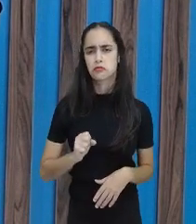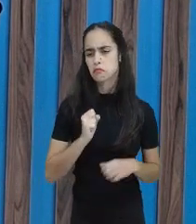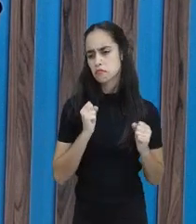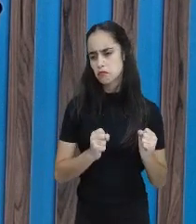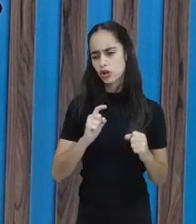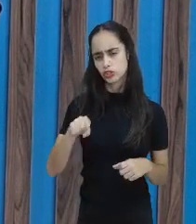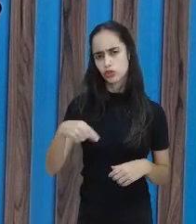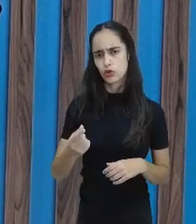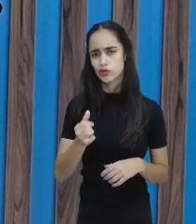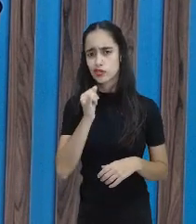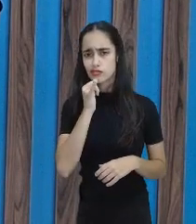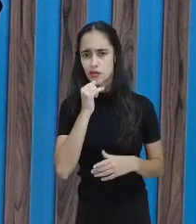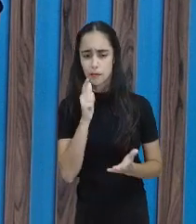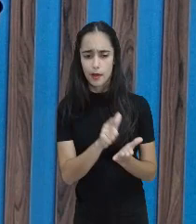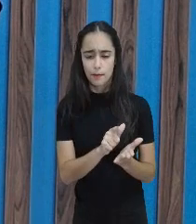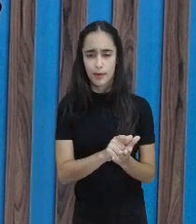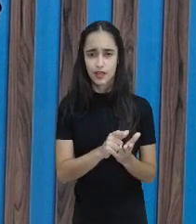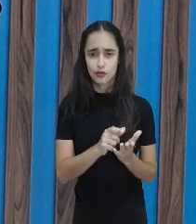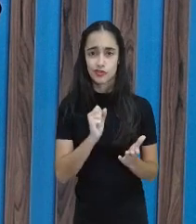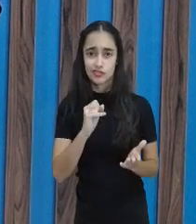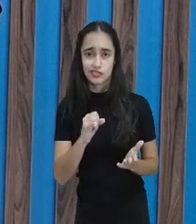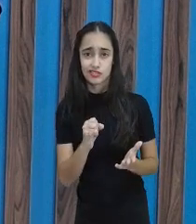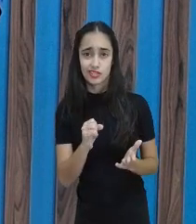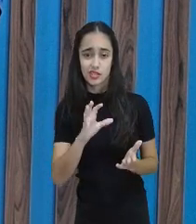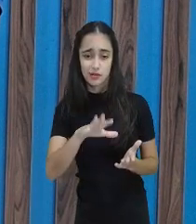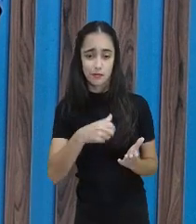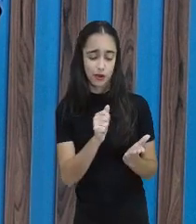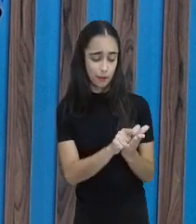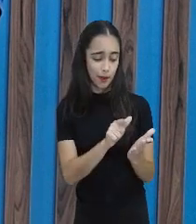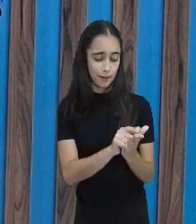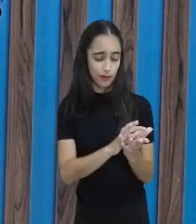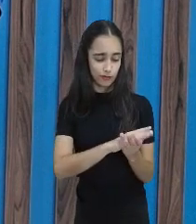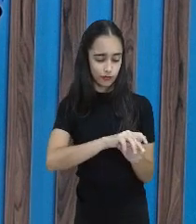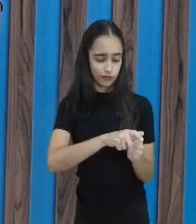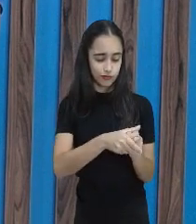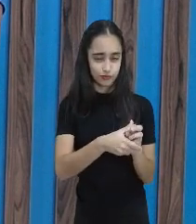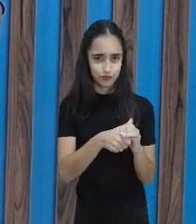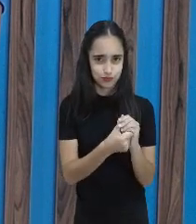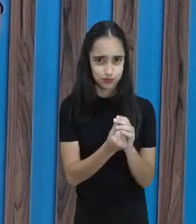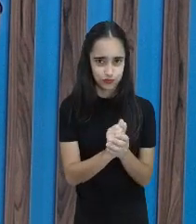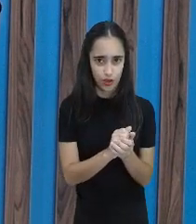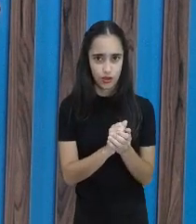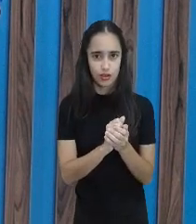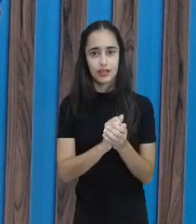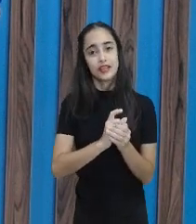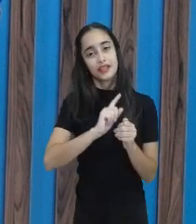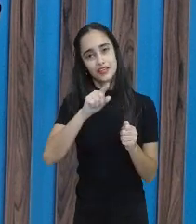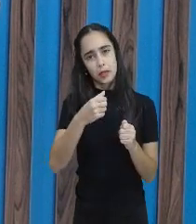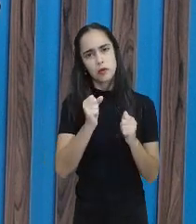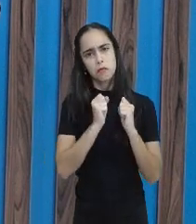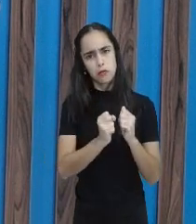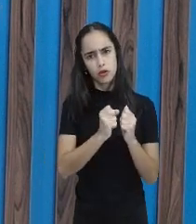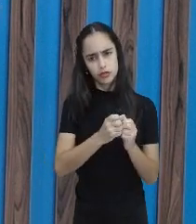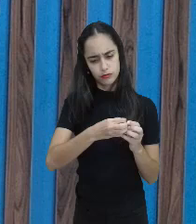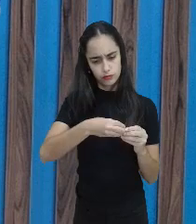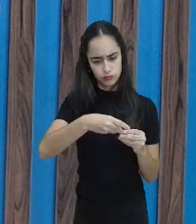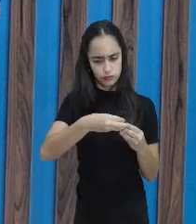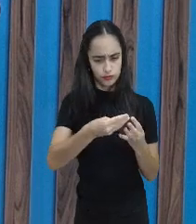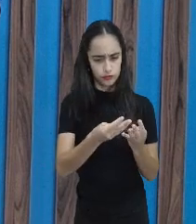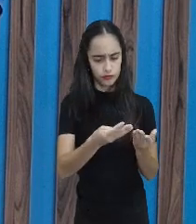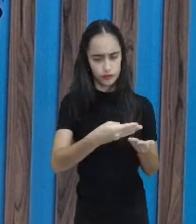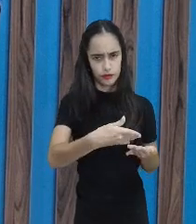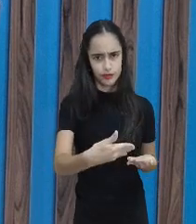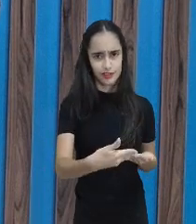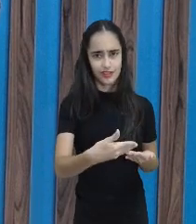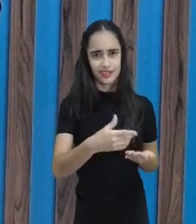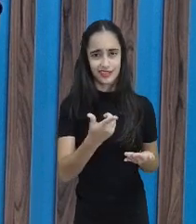ao ser o que era antes? Sim, ele não vai mudar a consistência da matéria, vai? Ele pode voltar amassado, mas ele não vai mudar, vai continuar